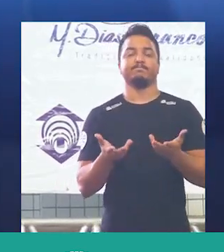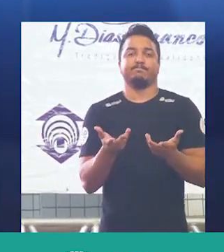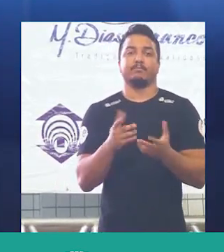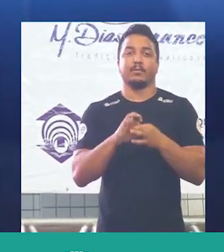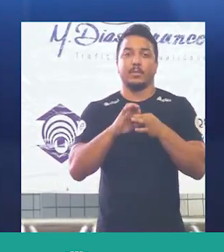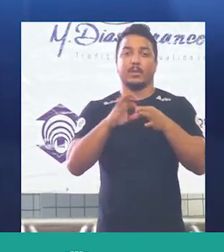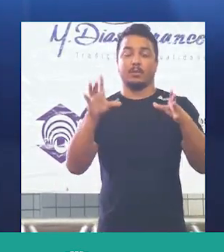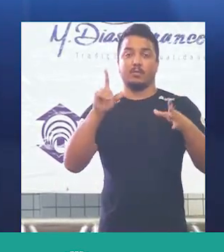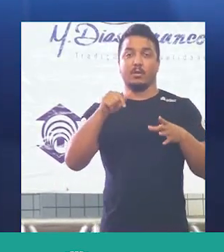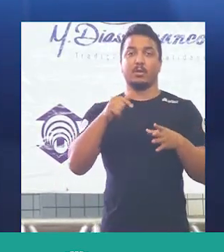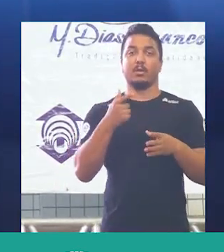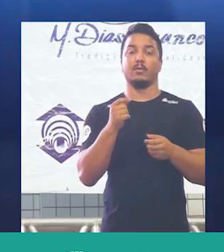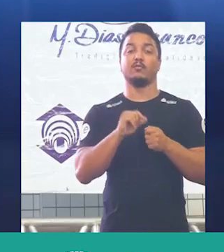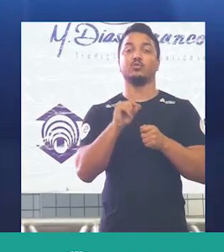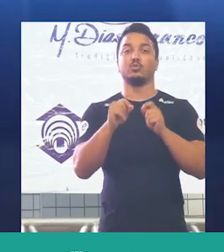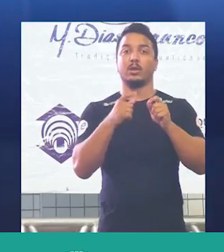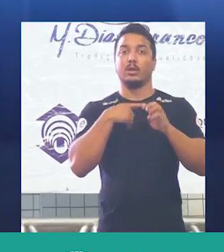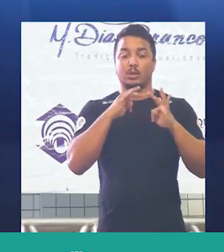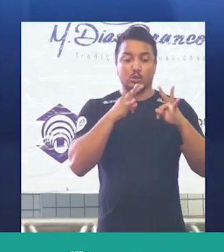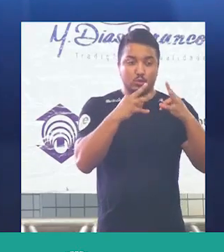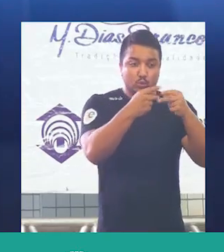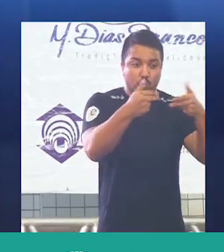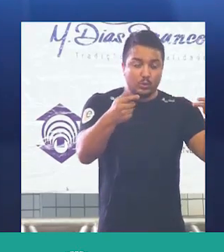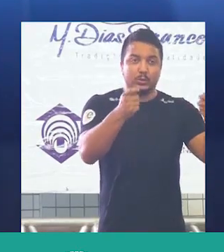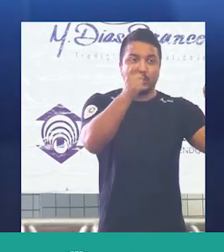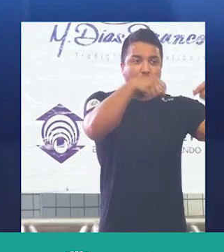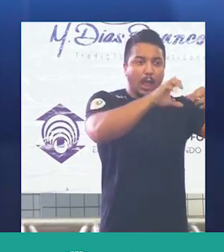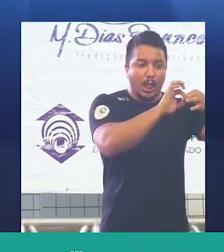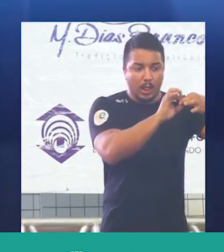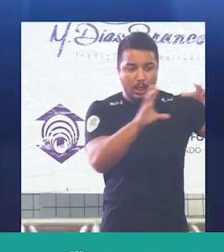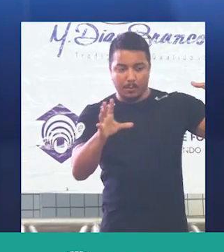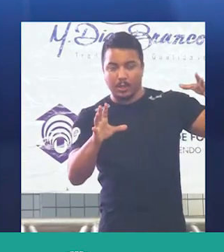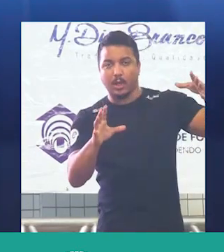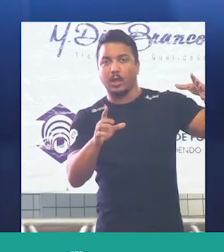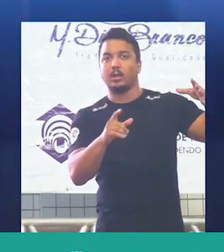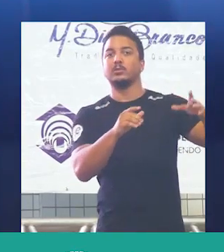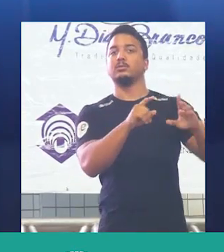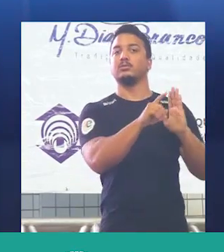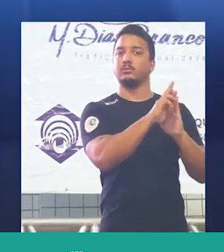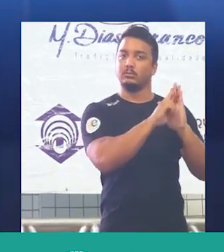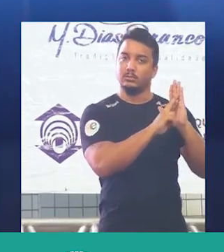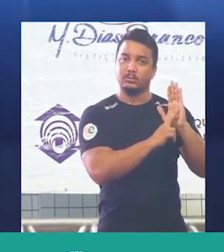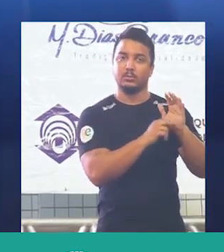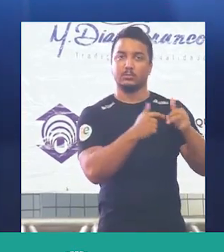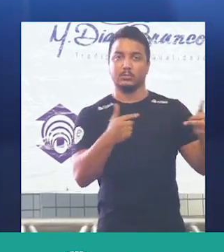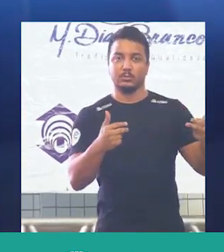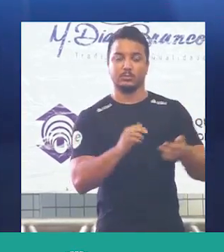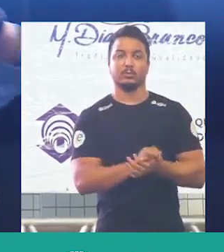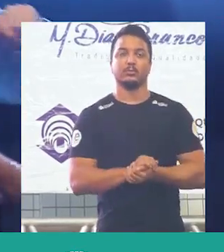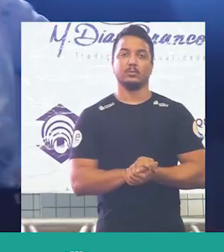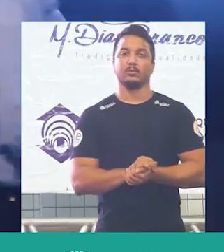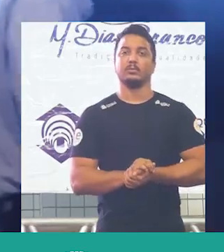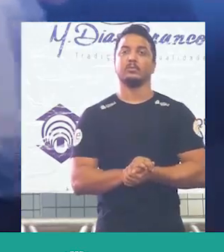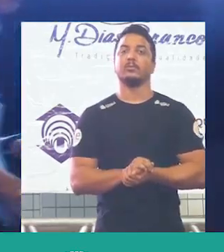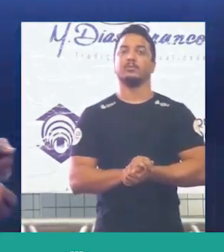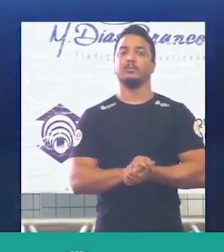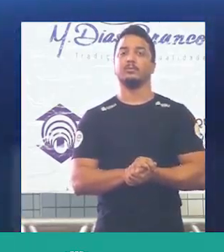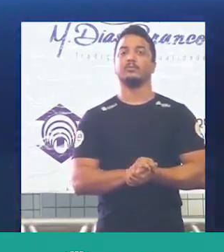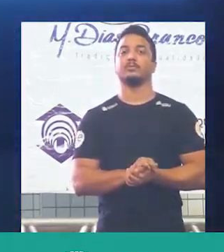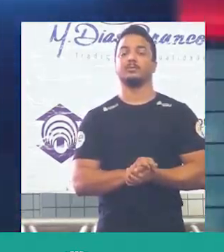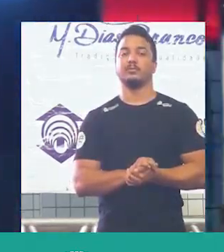Somos livres para fazer aquilo que se permite que a gente faça. Depois a gente fala sobre isso um pouco